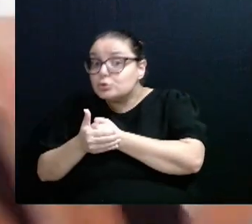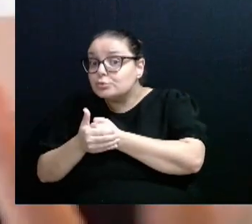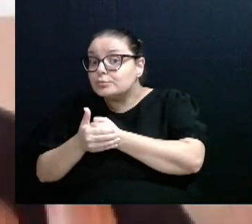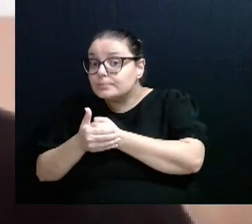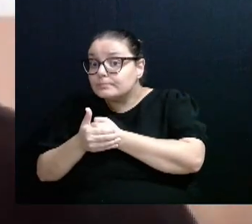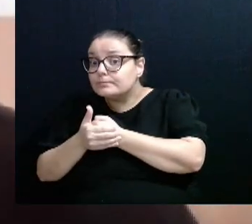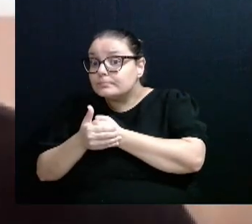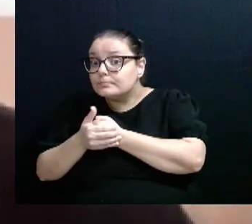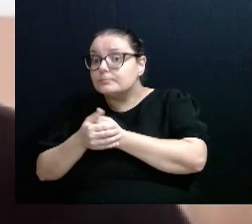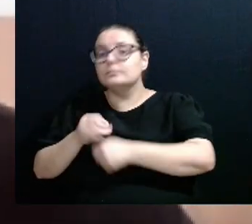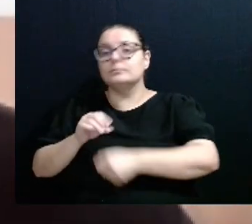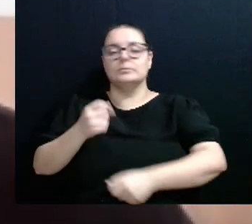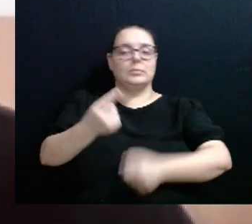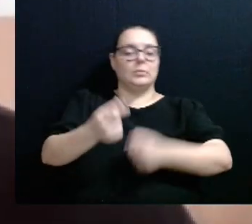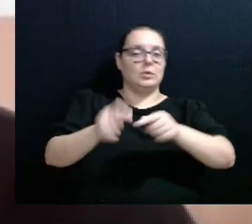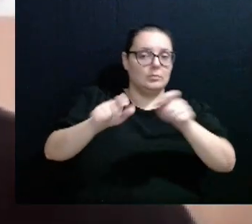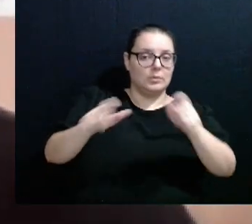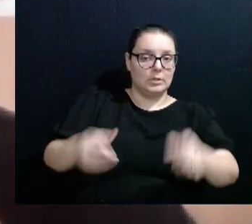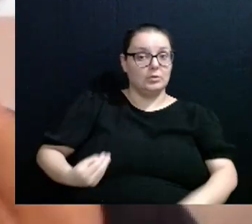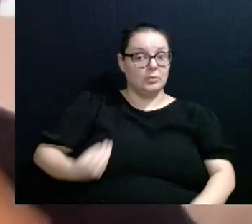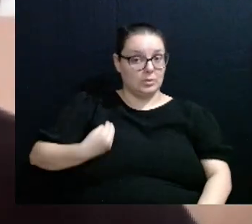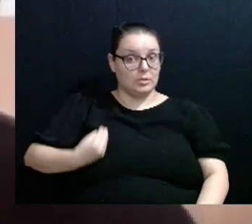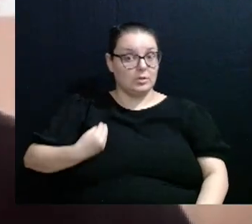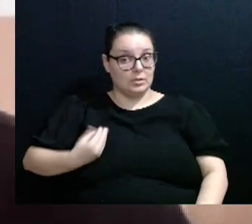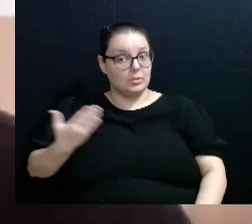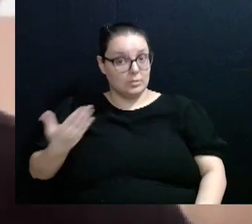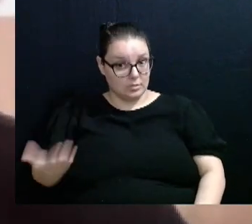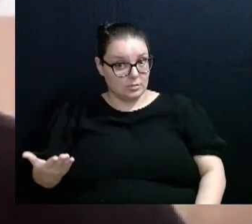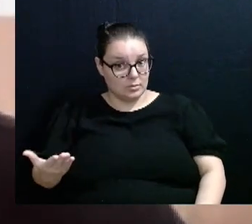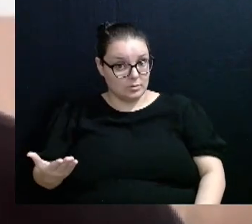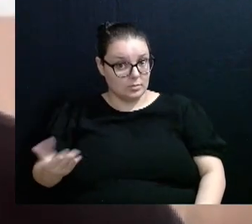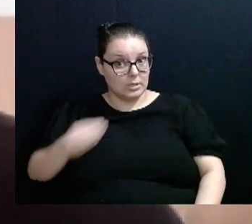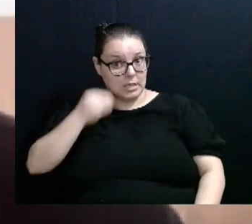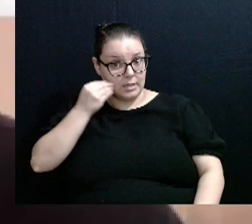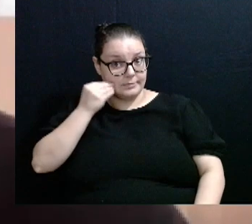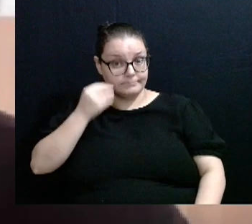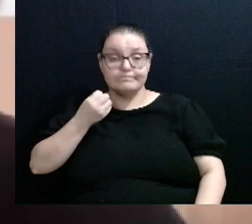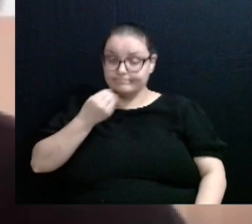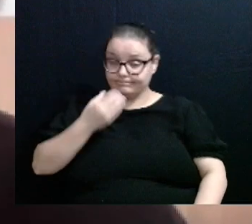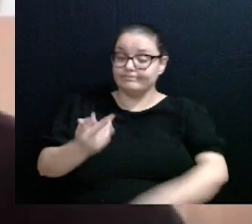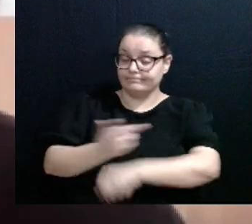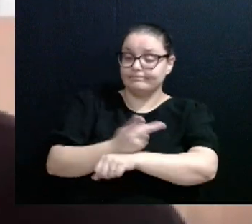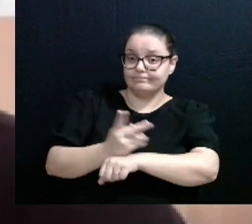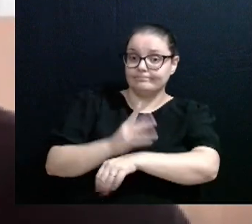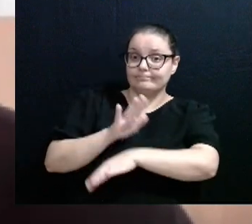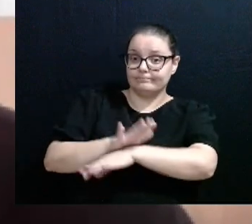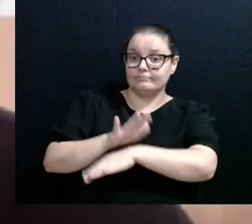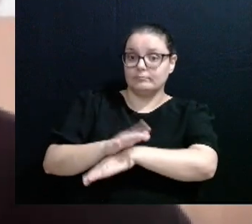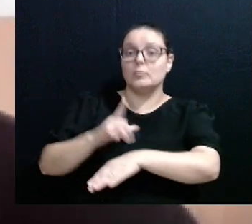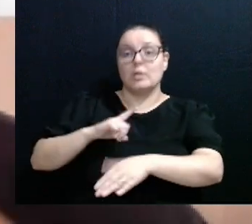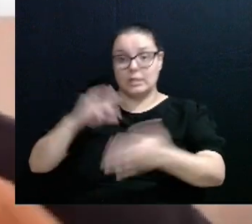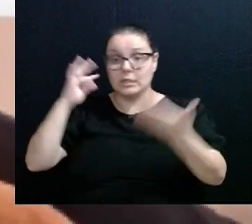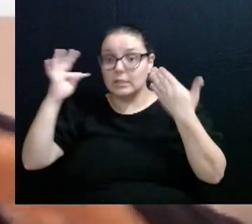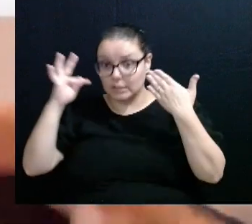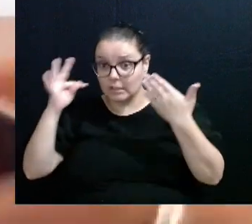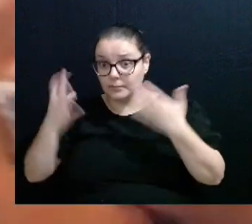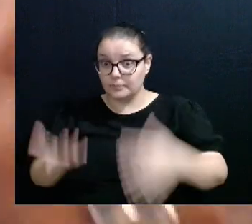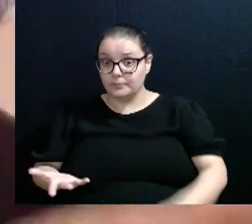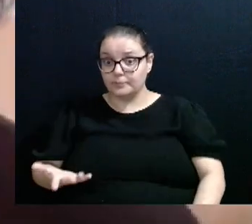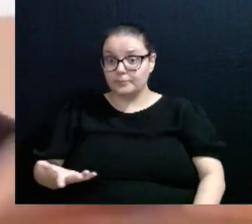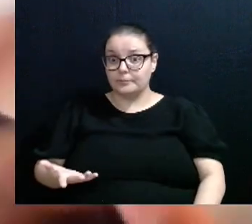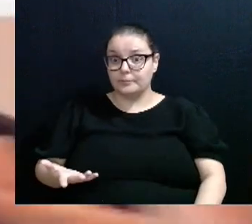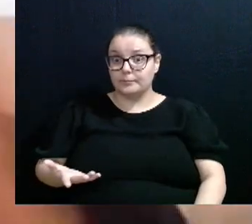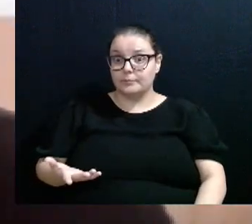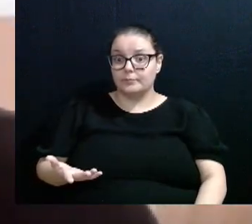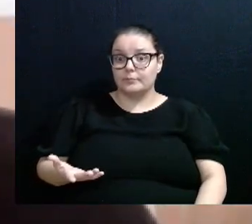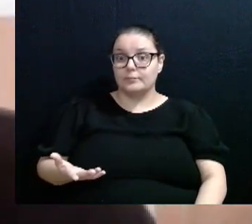aqui vivencia isso, vale a pena buscar ajuda, porque tem terapia. Agora, a